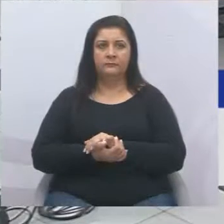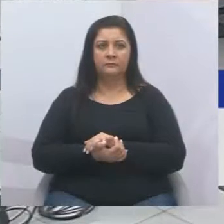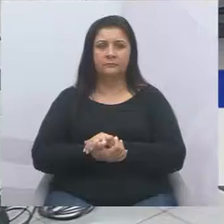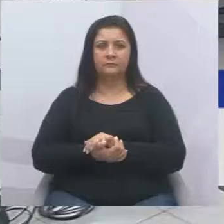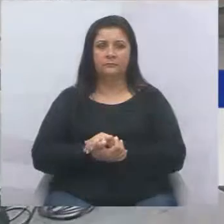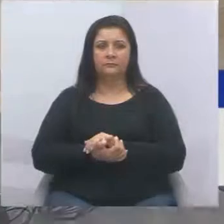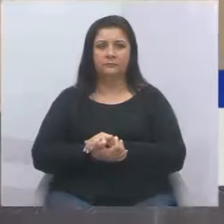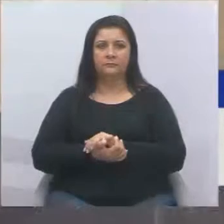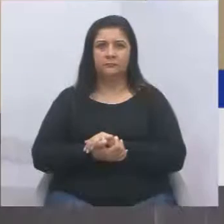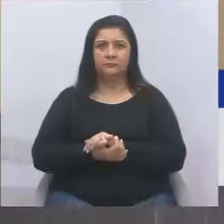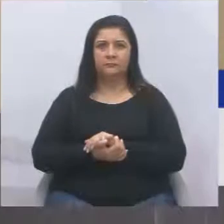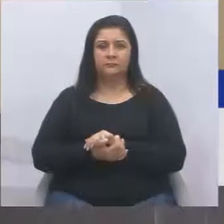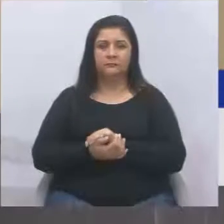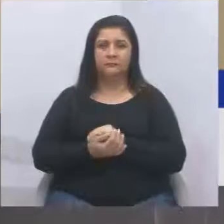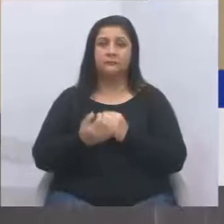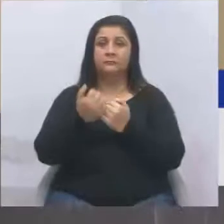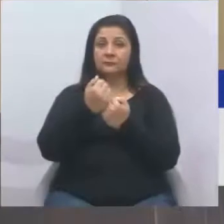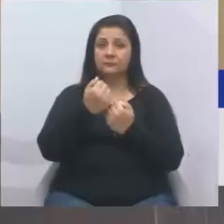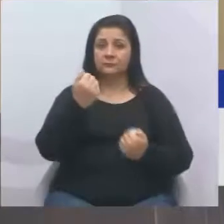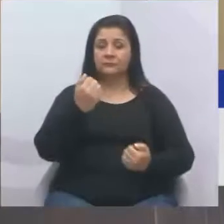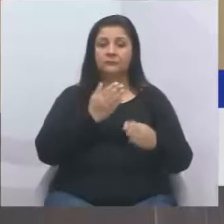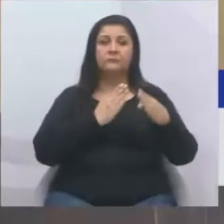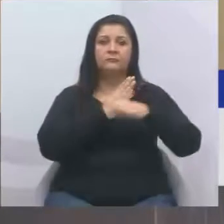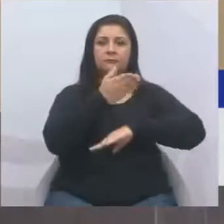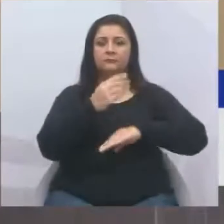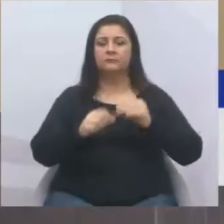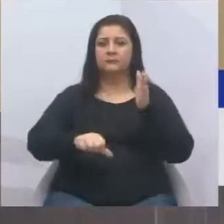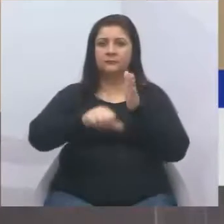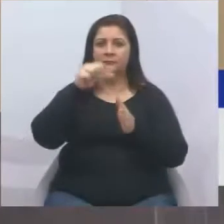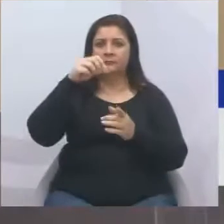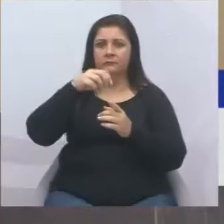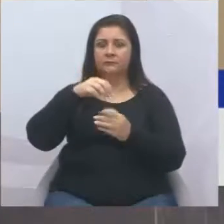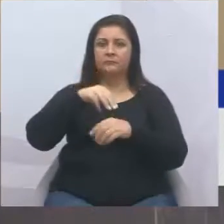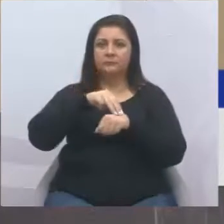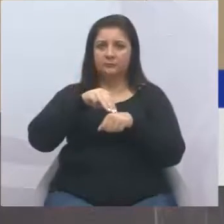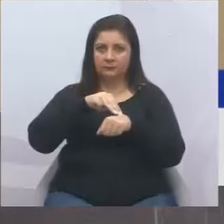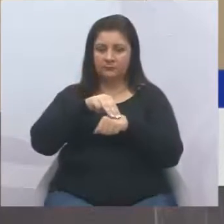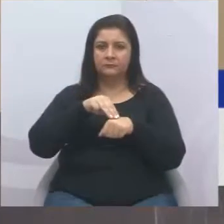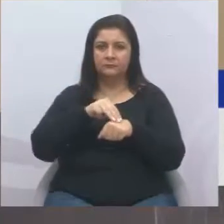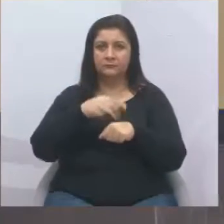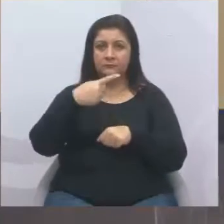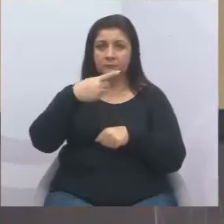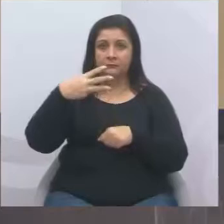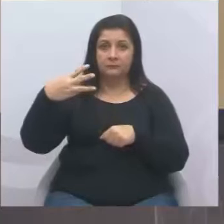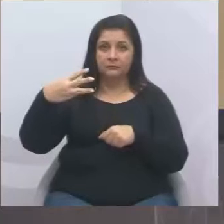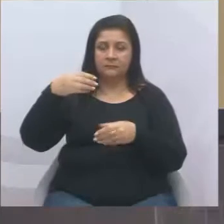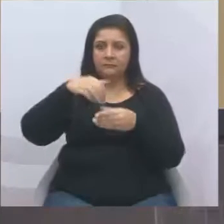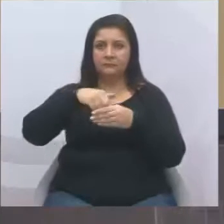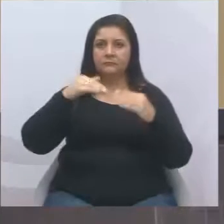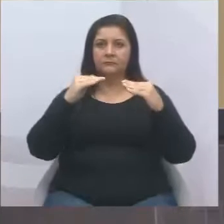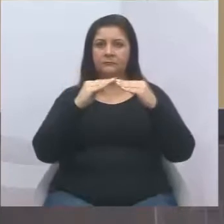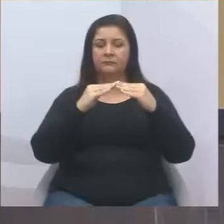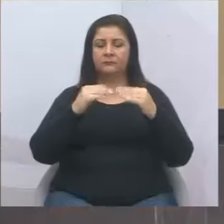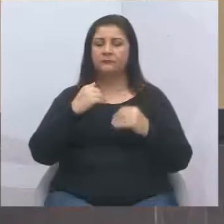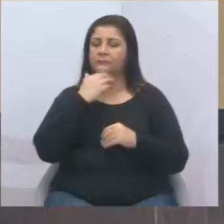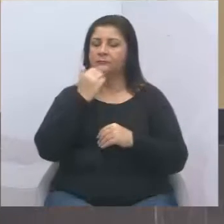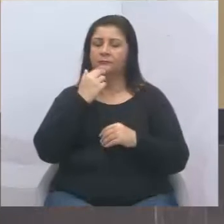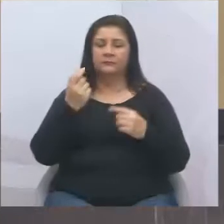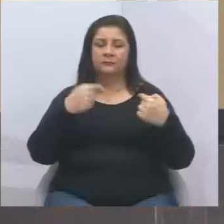O substitutivo foi aprovado em primeira discussão por 13 votos favoráveis e nenhum contra. Próximo projeto.